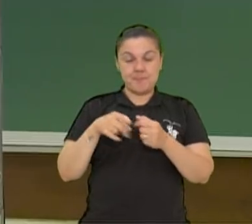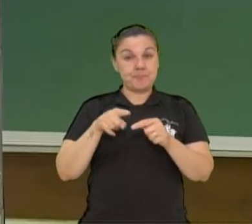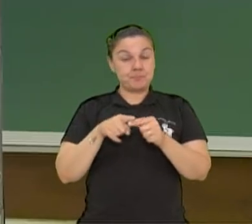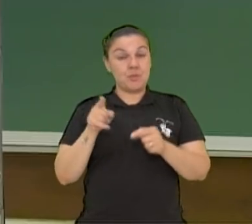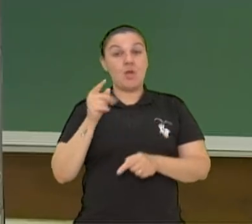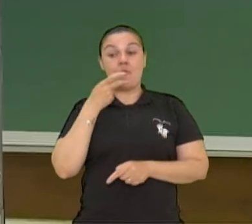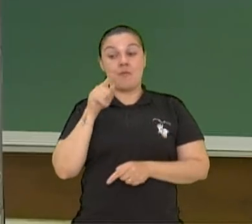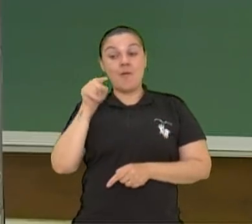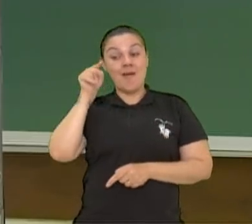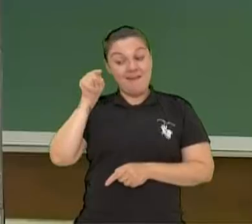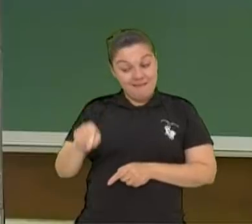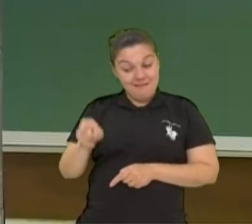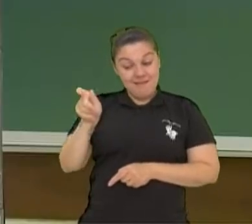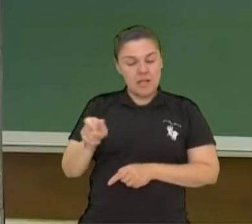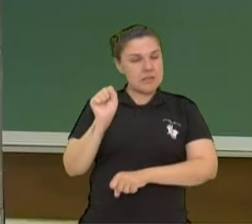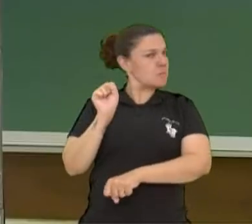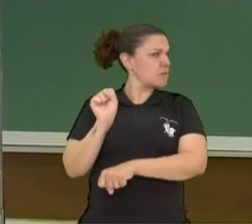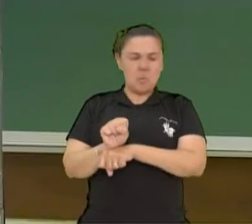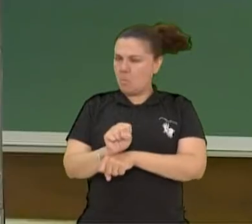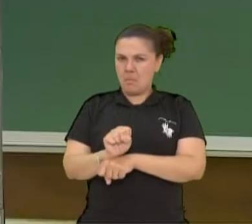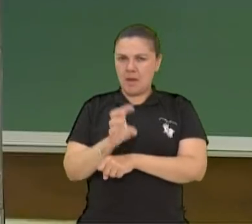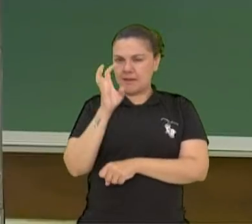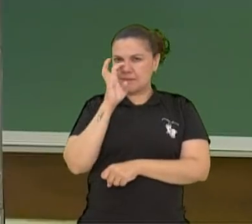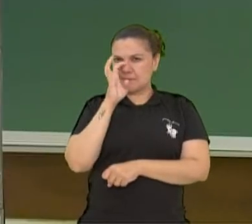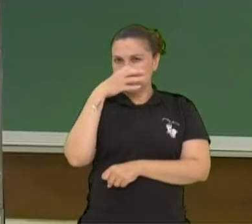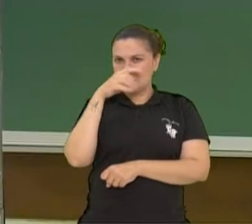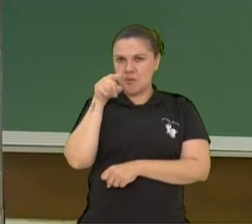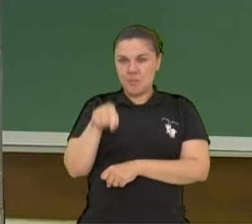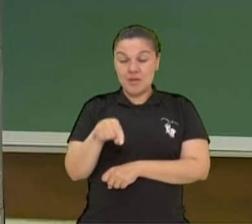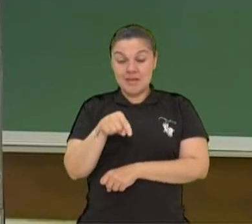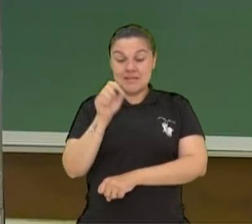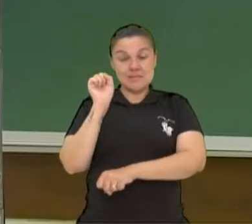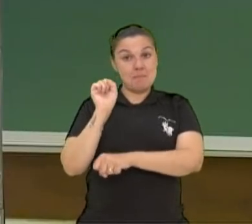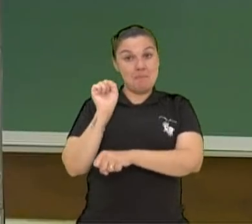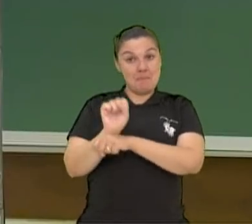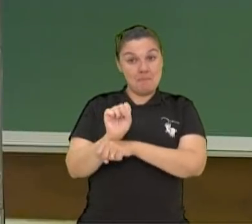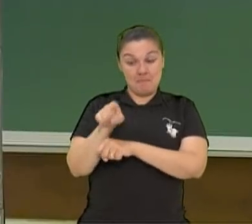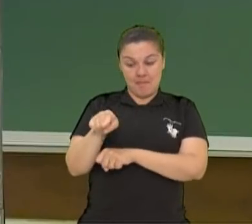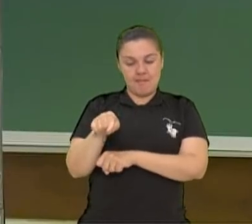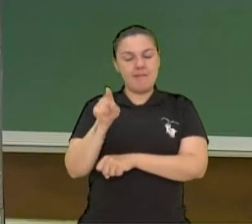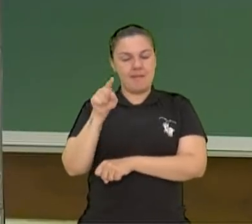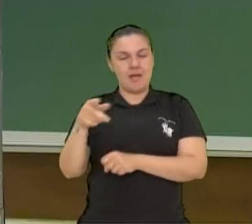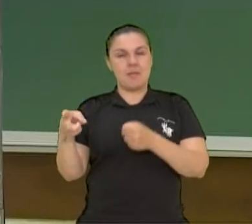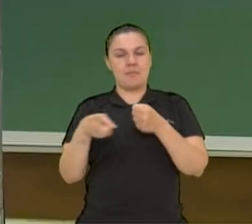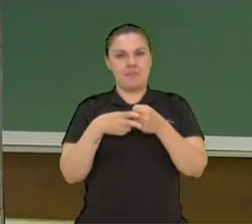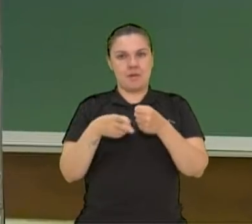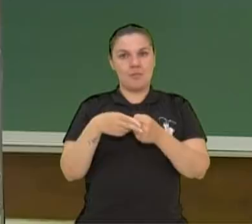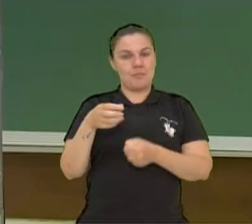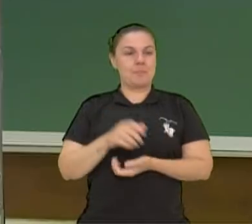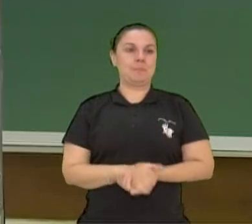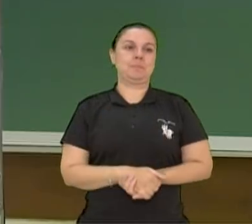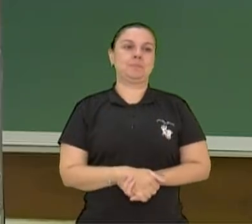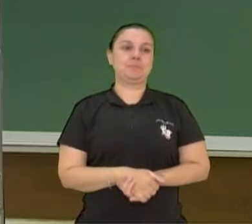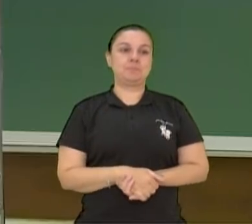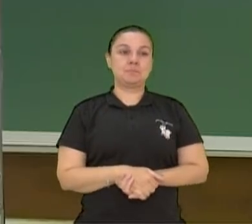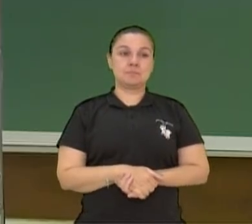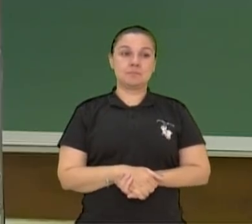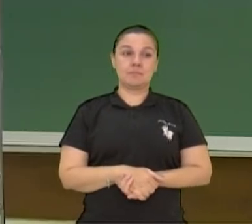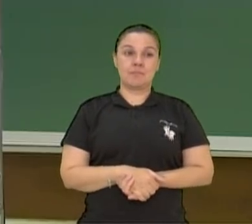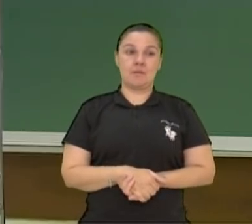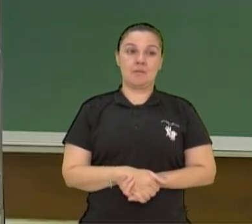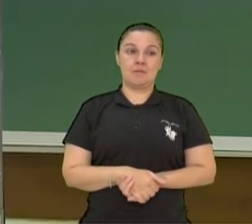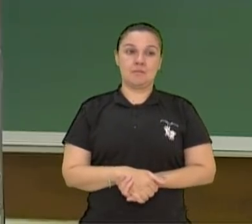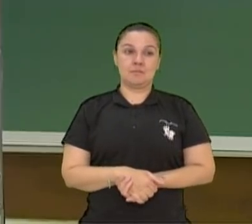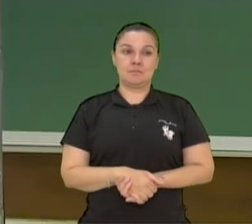digo ela não para de ser teimosa, esse para é um verbo. Né? Eu paro, tu paras, ele para. Só que aqui